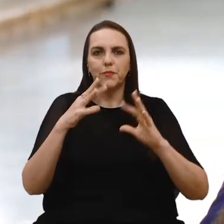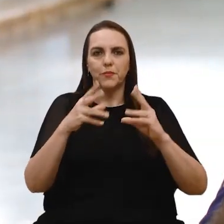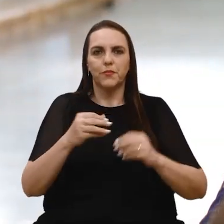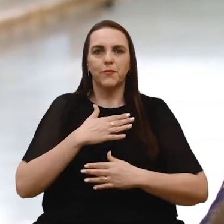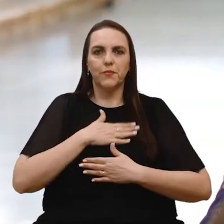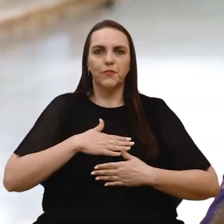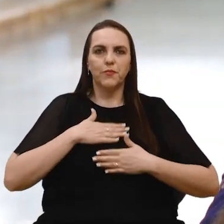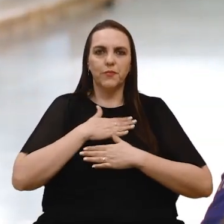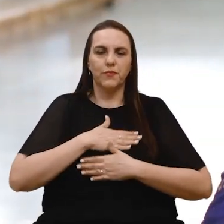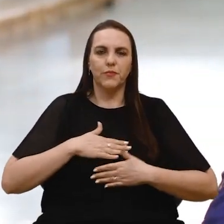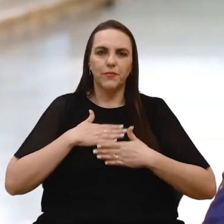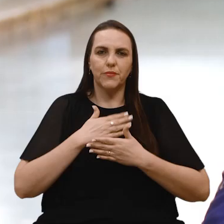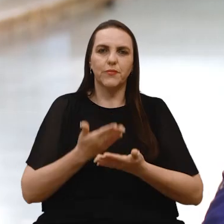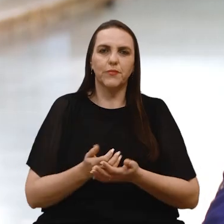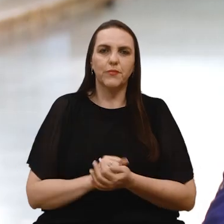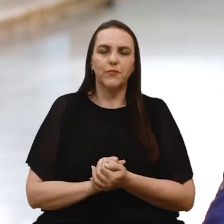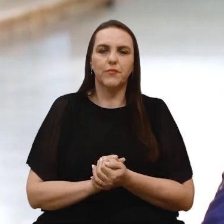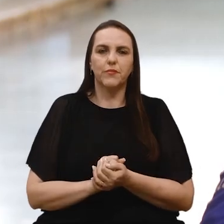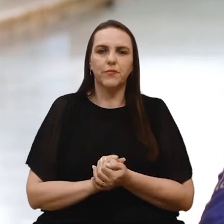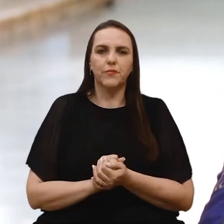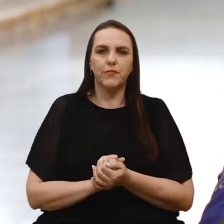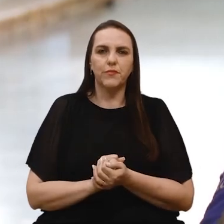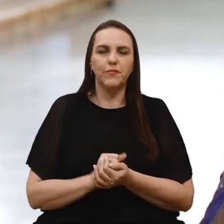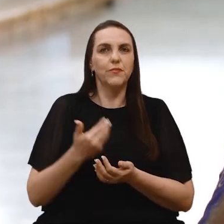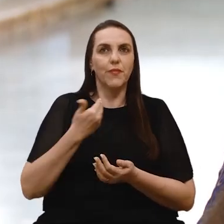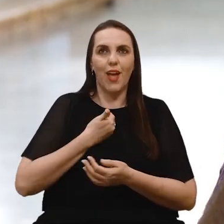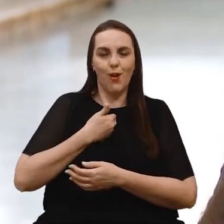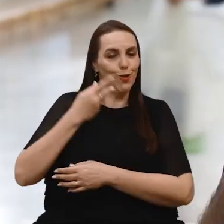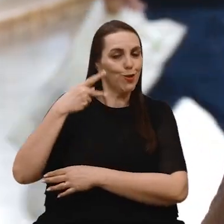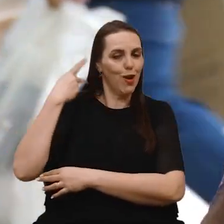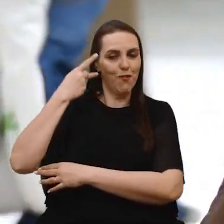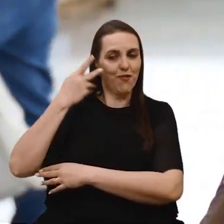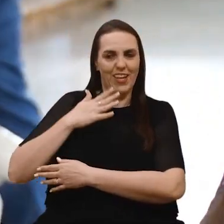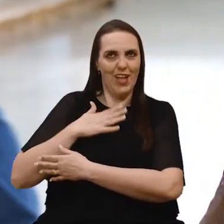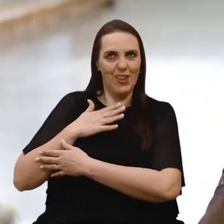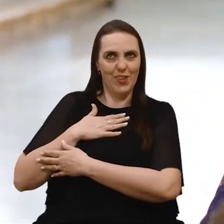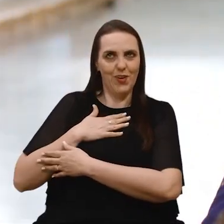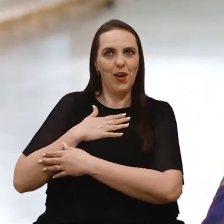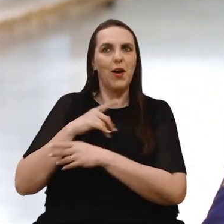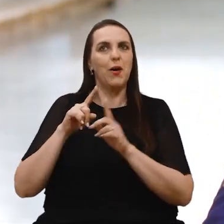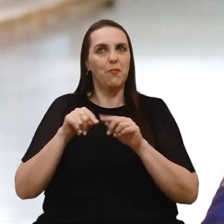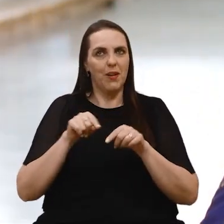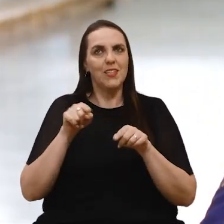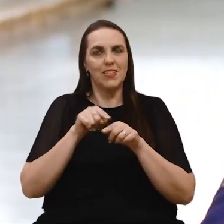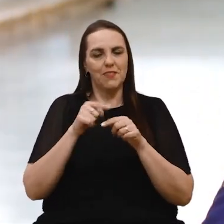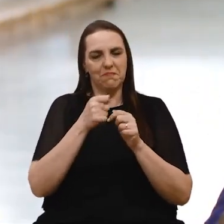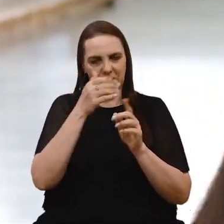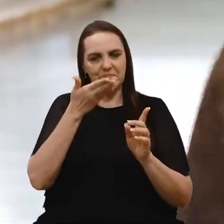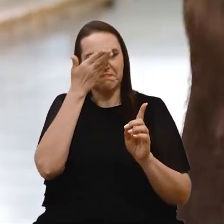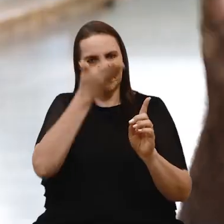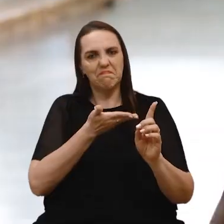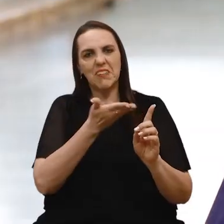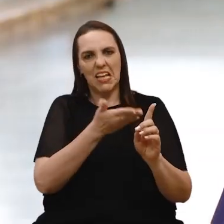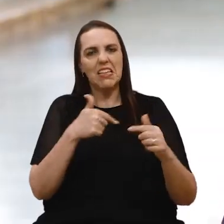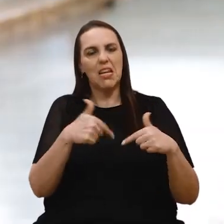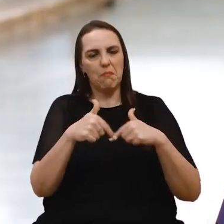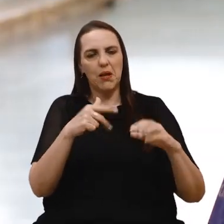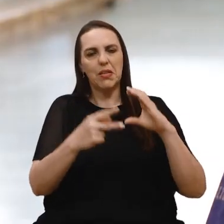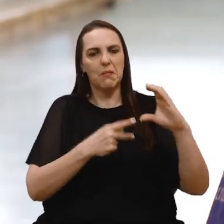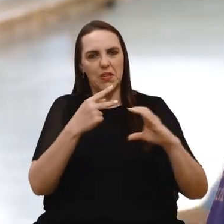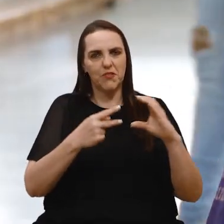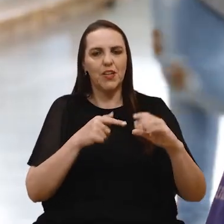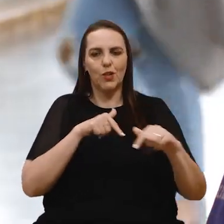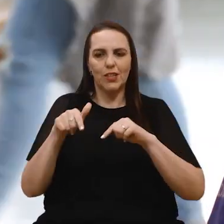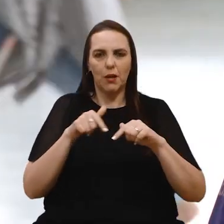uma satisfação estar aqui com vocês. Eu não sou vereador, mas sou efusivo quanto à Câmara, porque o trabalho que vocês têm feito junto